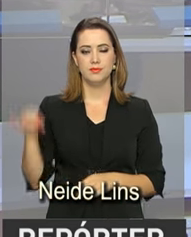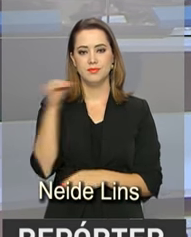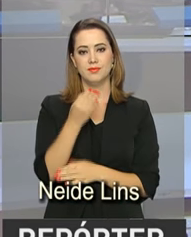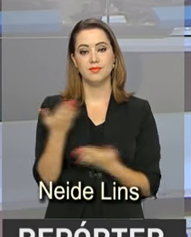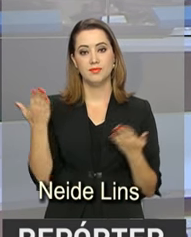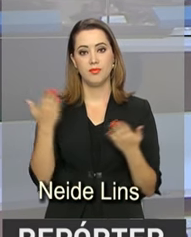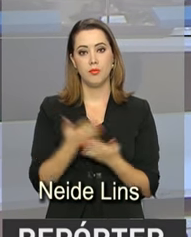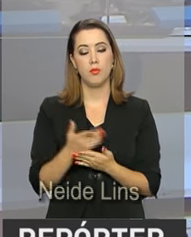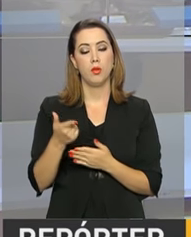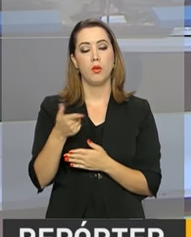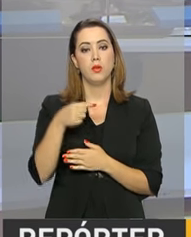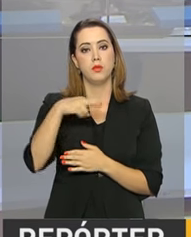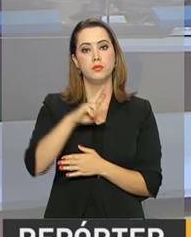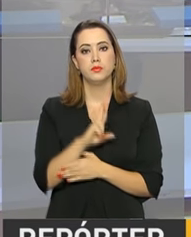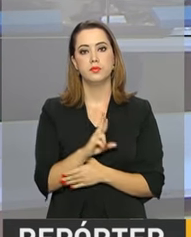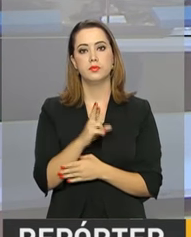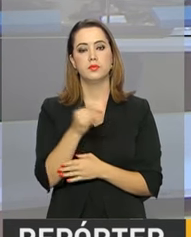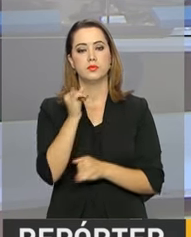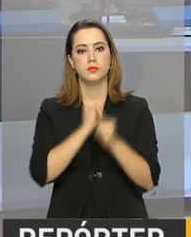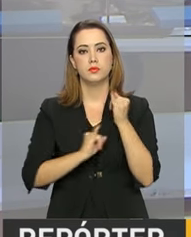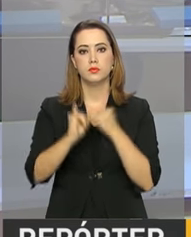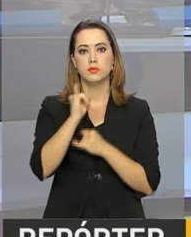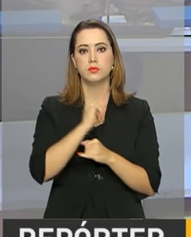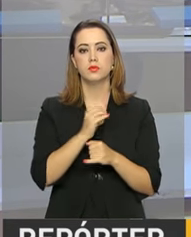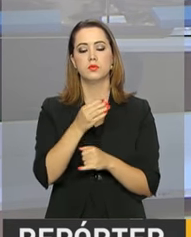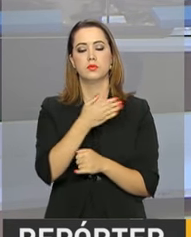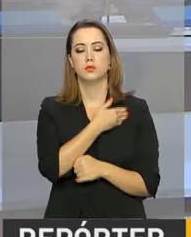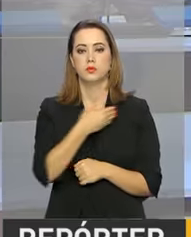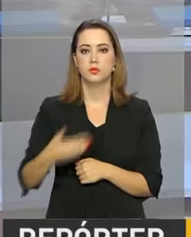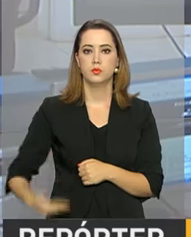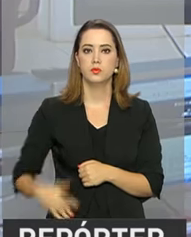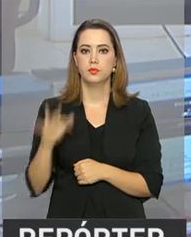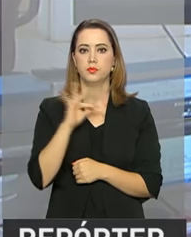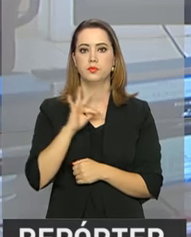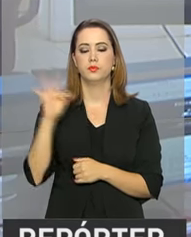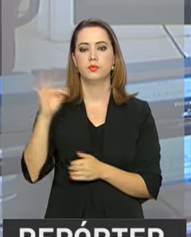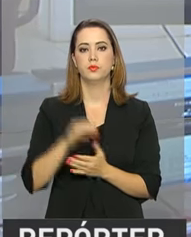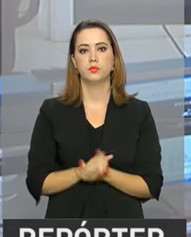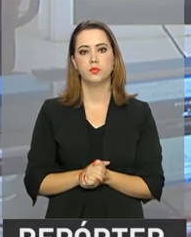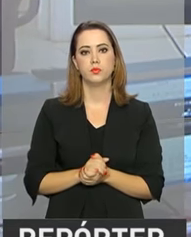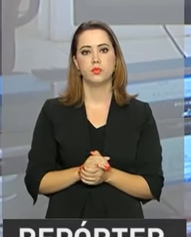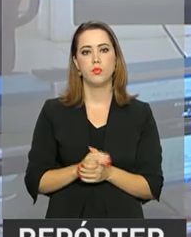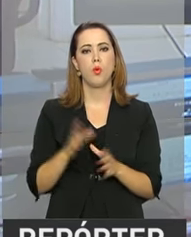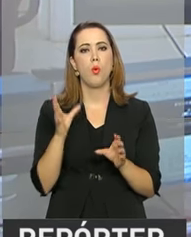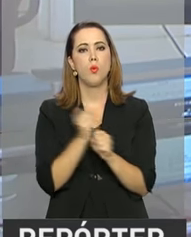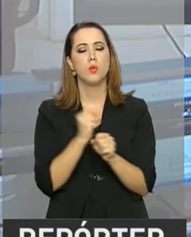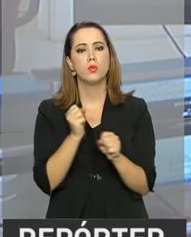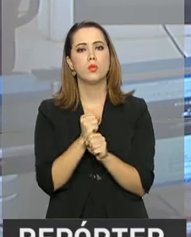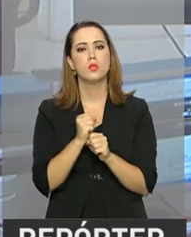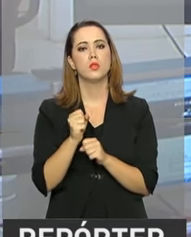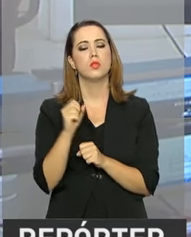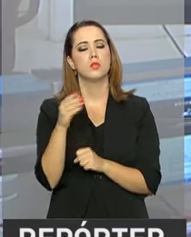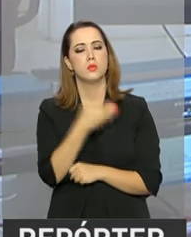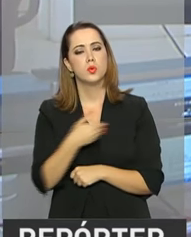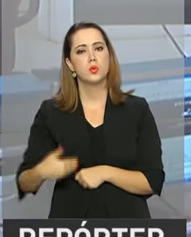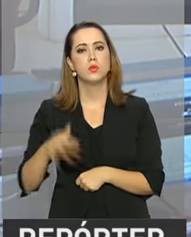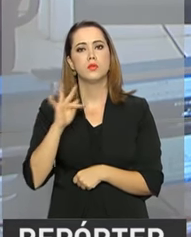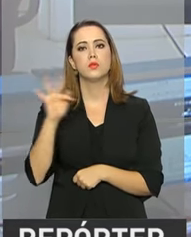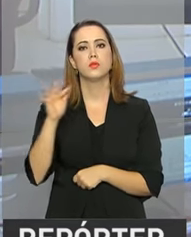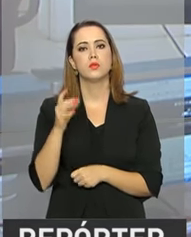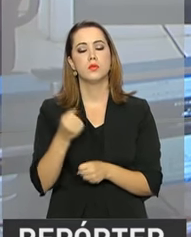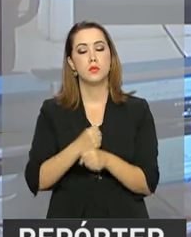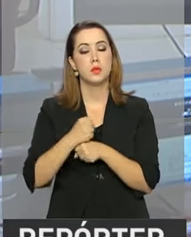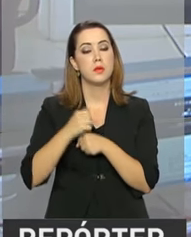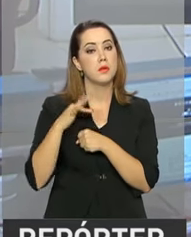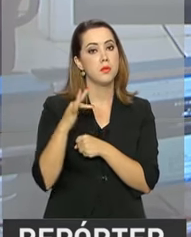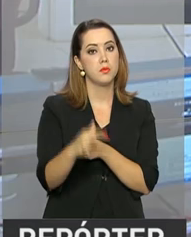Olá, estamos de volta com o repórter NBR e as notícias do governo federal. O orçamento da União para 2017, apresentado